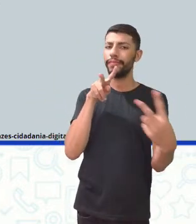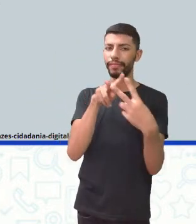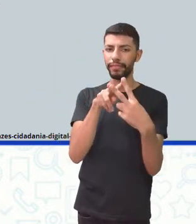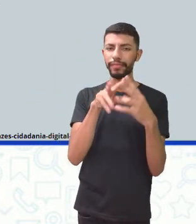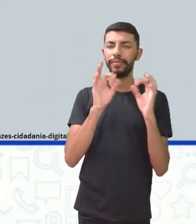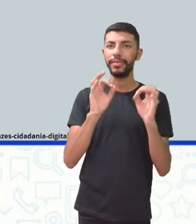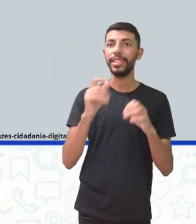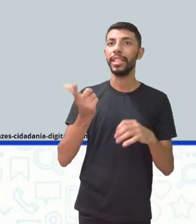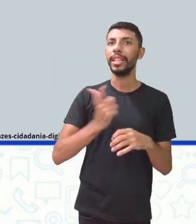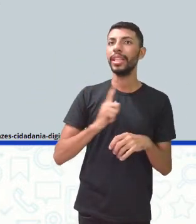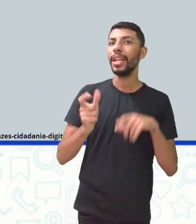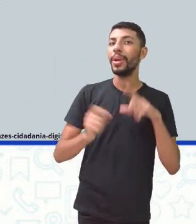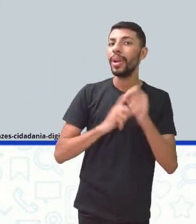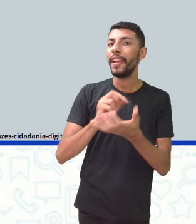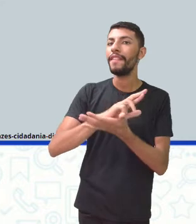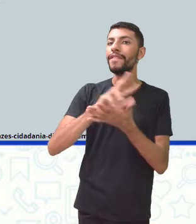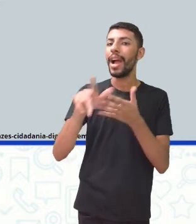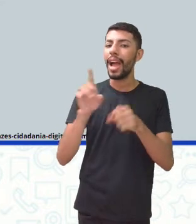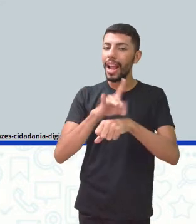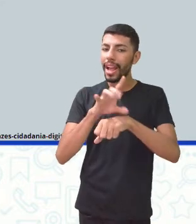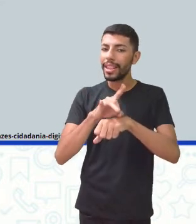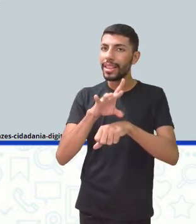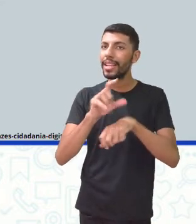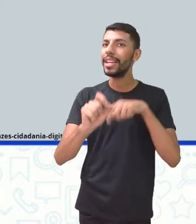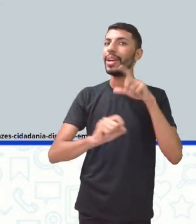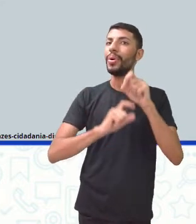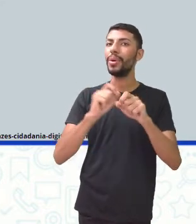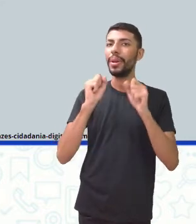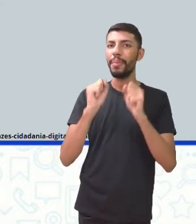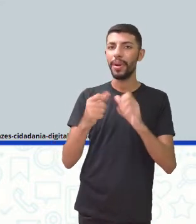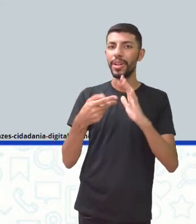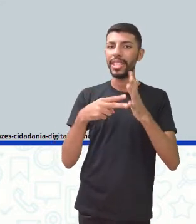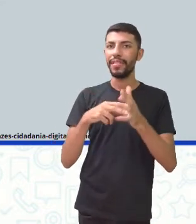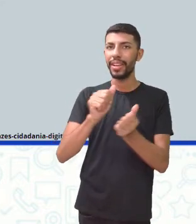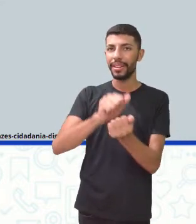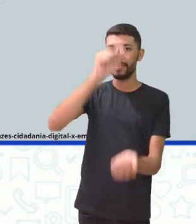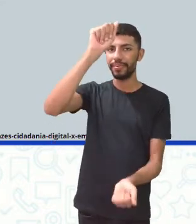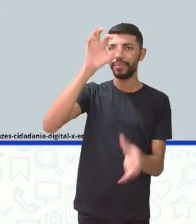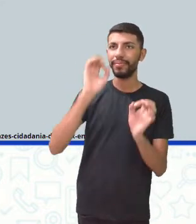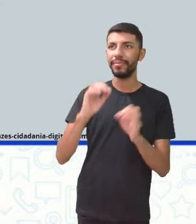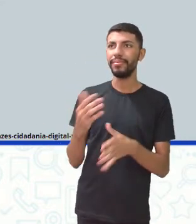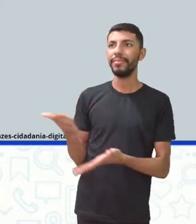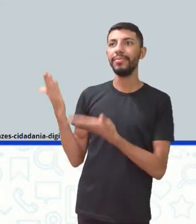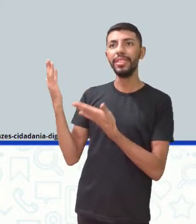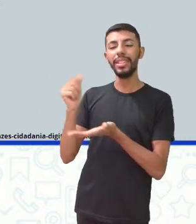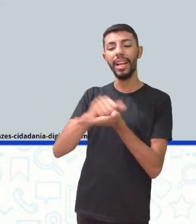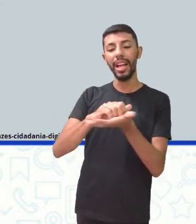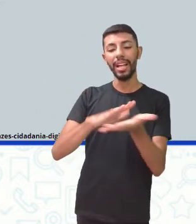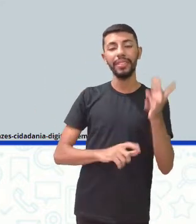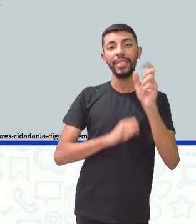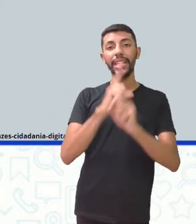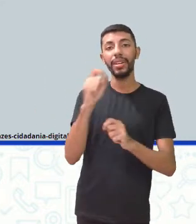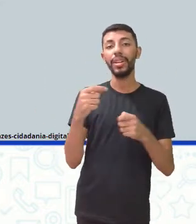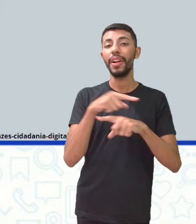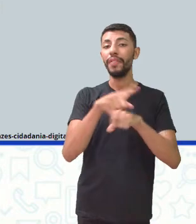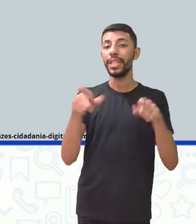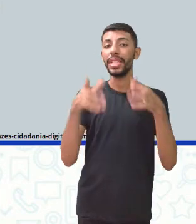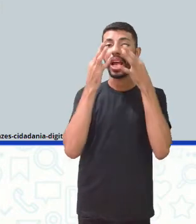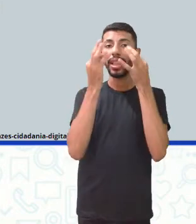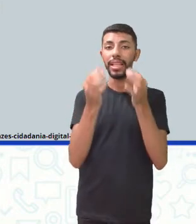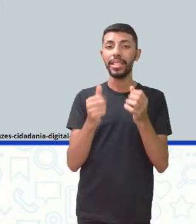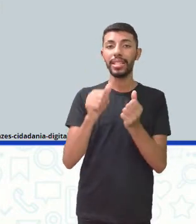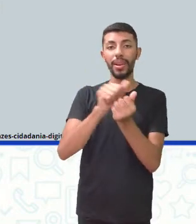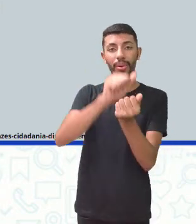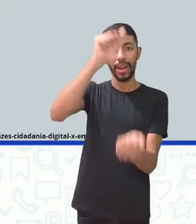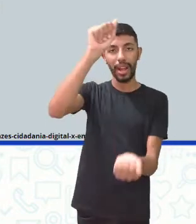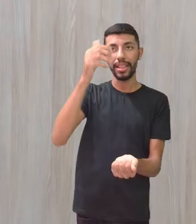Já tem várias pistas aí, ó, do que pode ser esse cartaz. O exercício é que você preste atenção ao cartaz ao lado